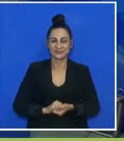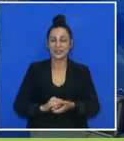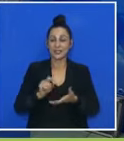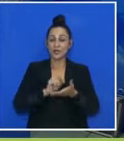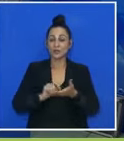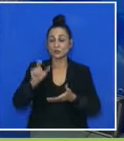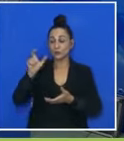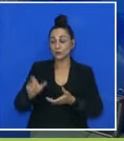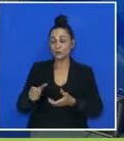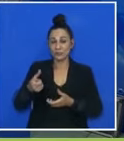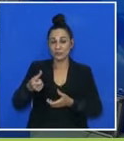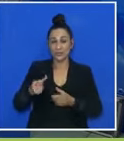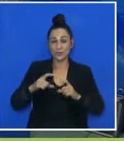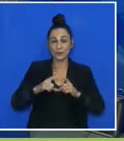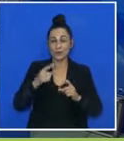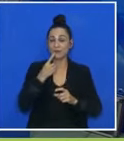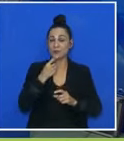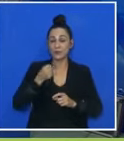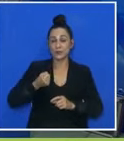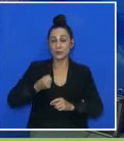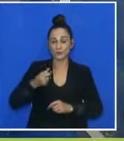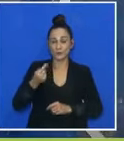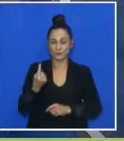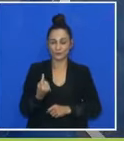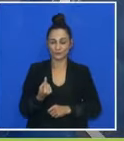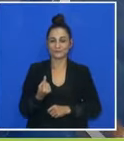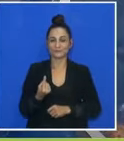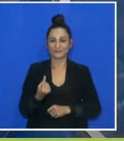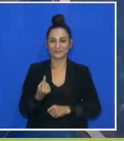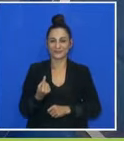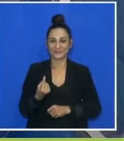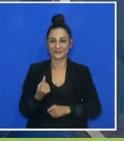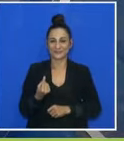Anote aí na sua coluna 6, bola vermelha número 1.